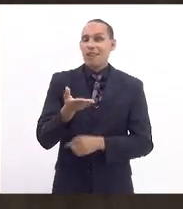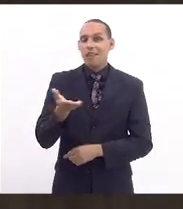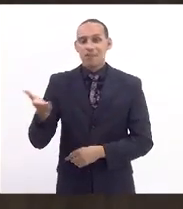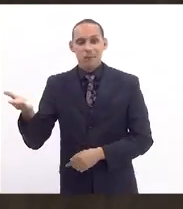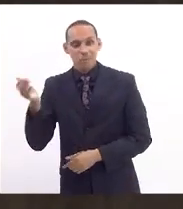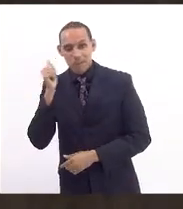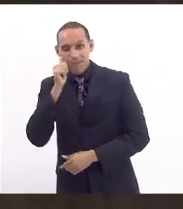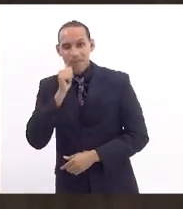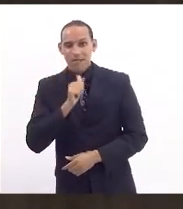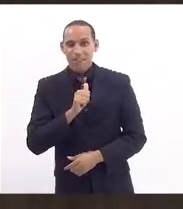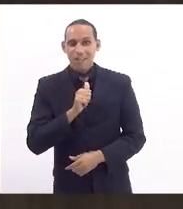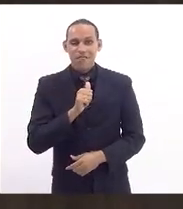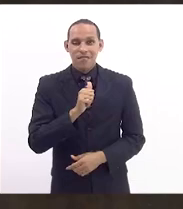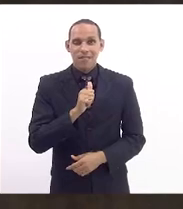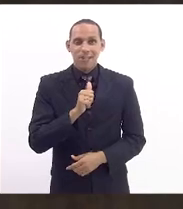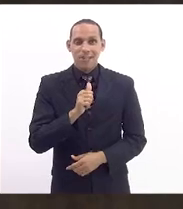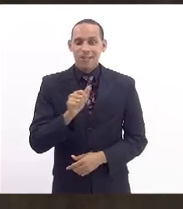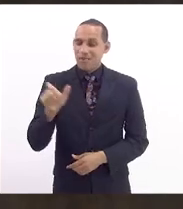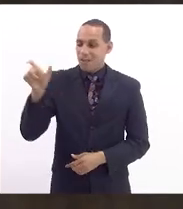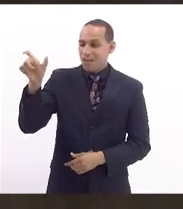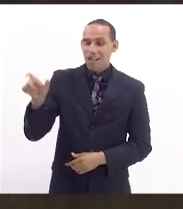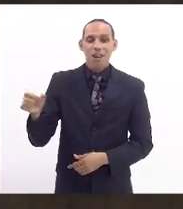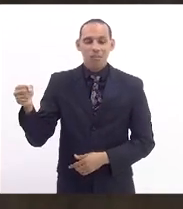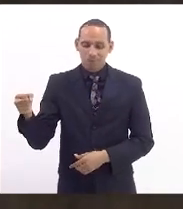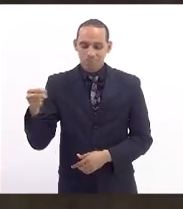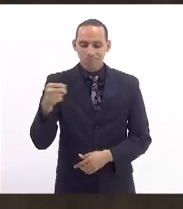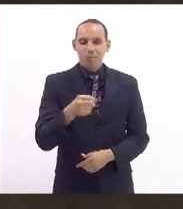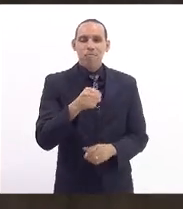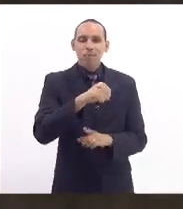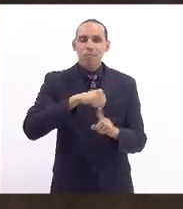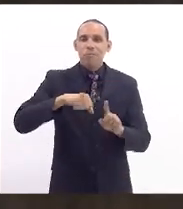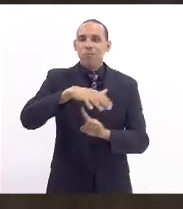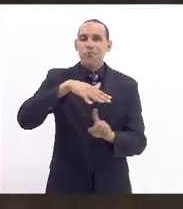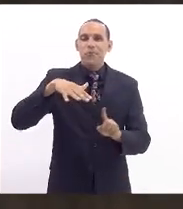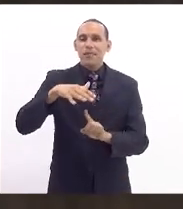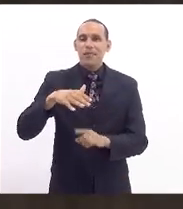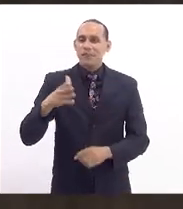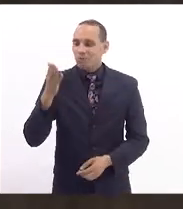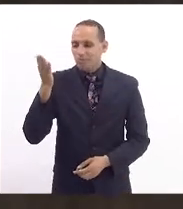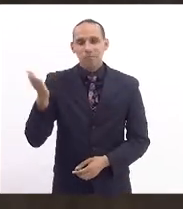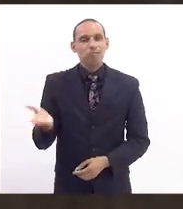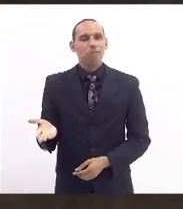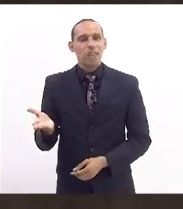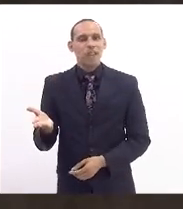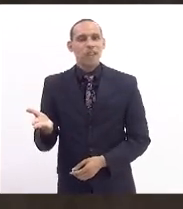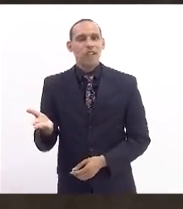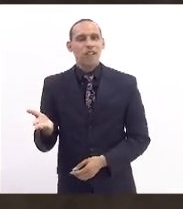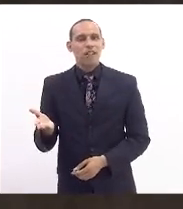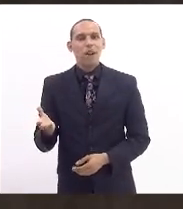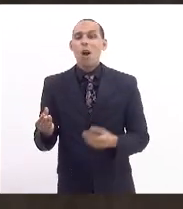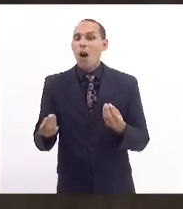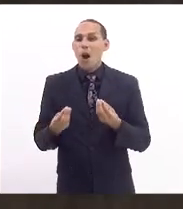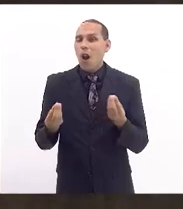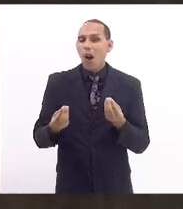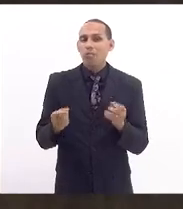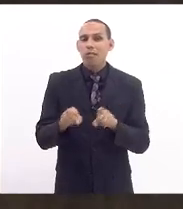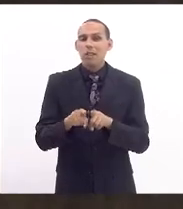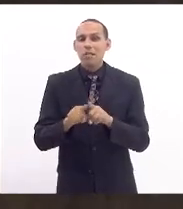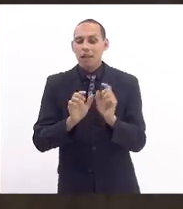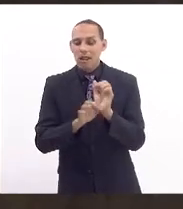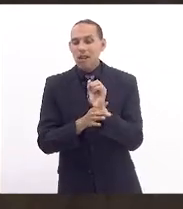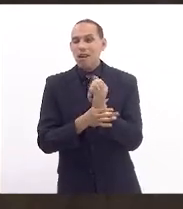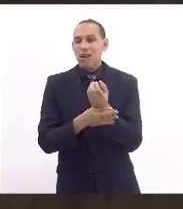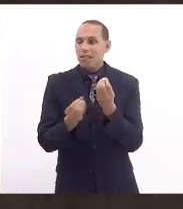mulher a colocação dela na nossa sociedade como que deve ser posta e ter a garantia